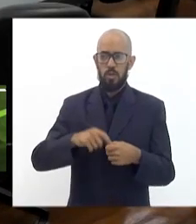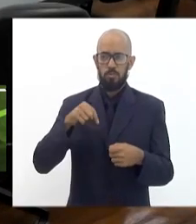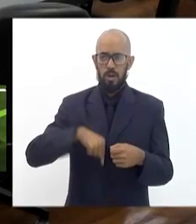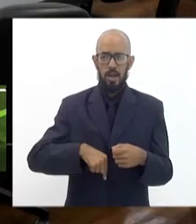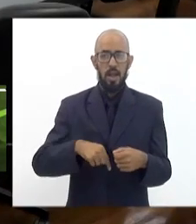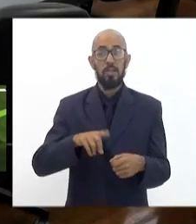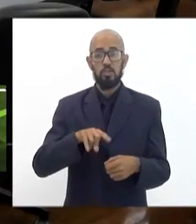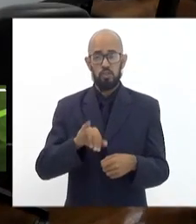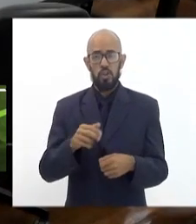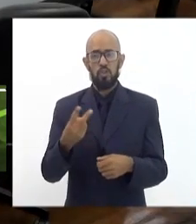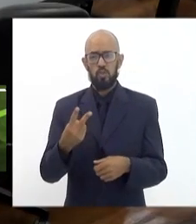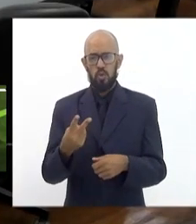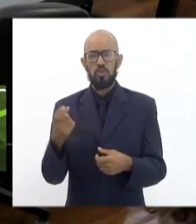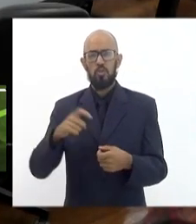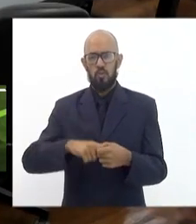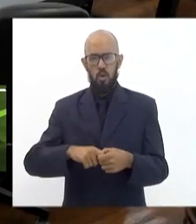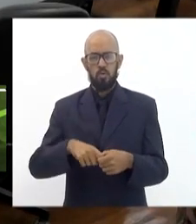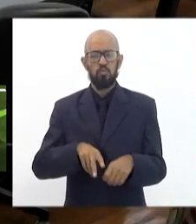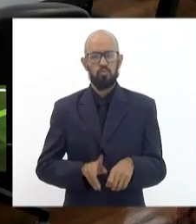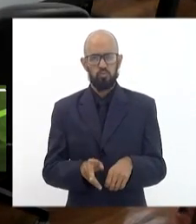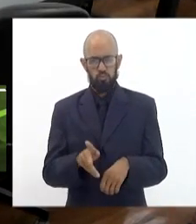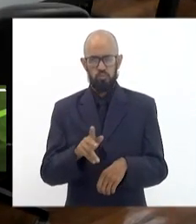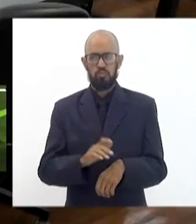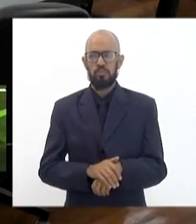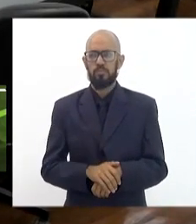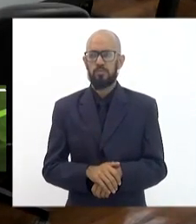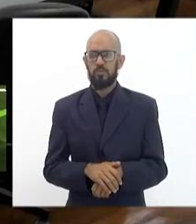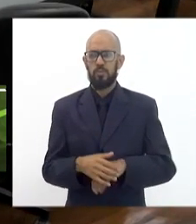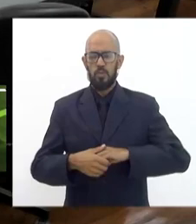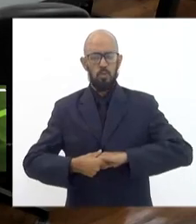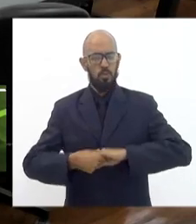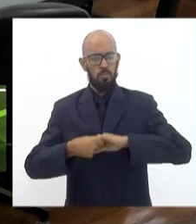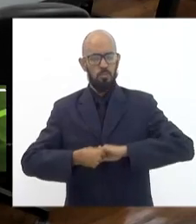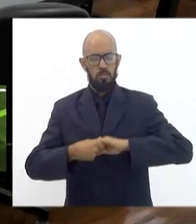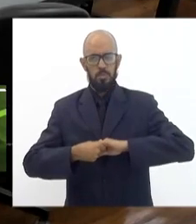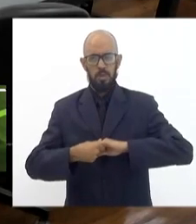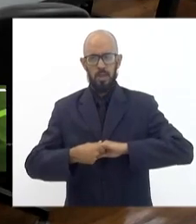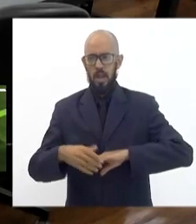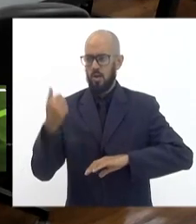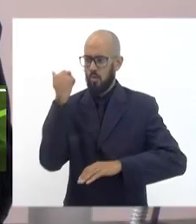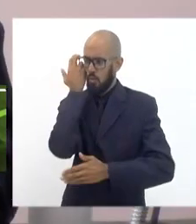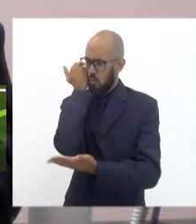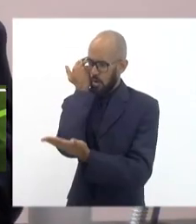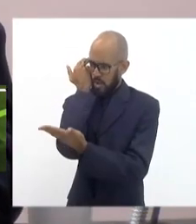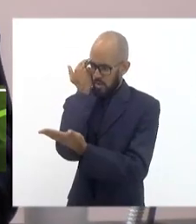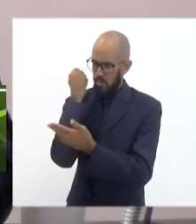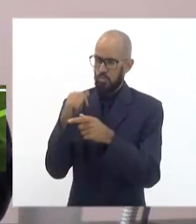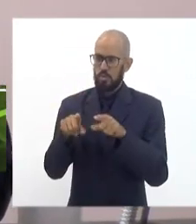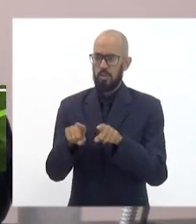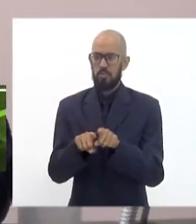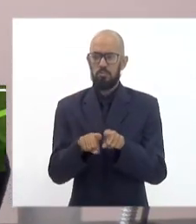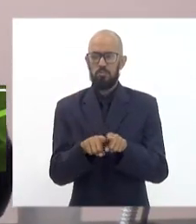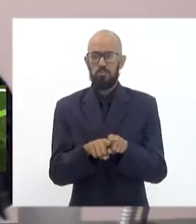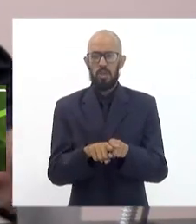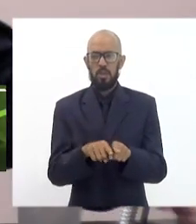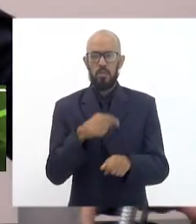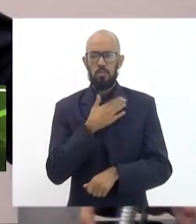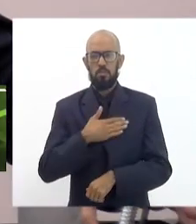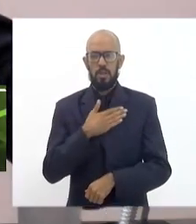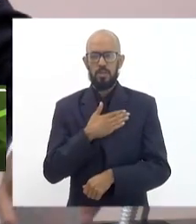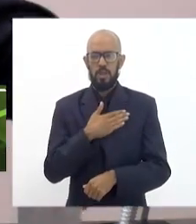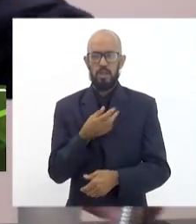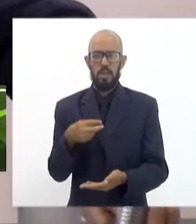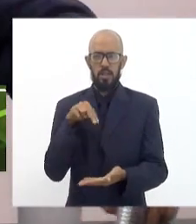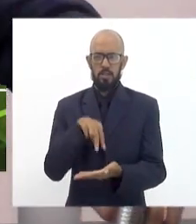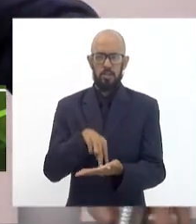volta e cumprimentar aqui ele é uma Coelho prazer estar aqui com vocês não só como